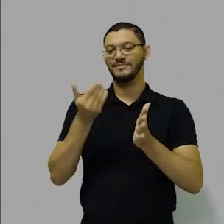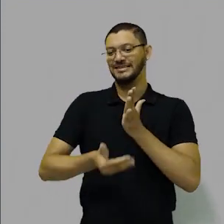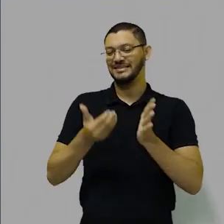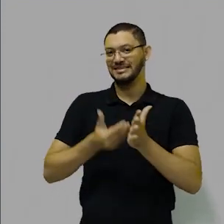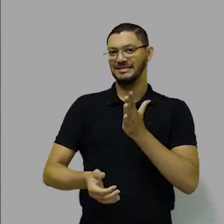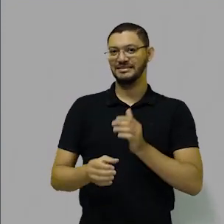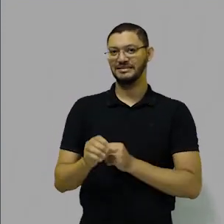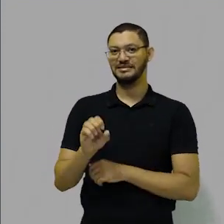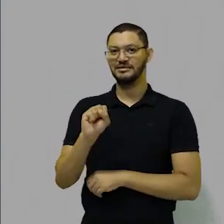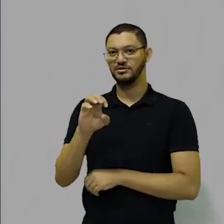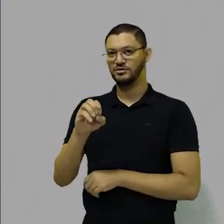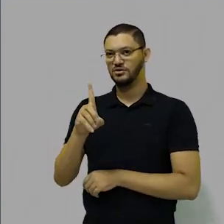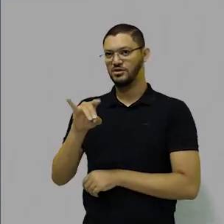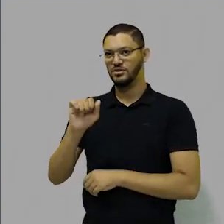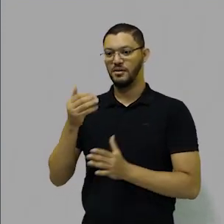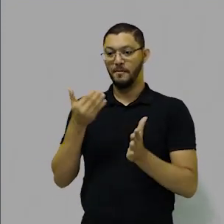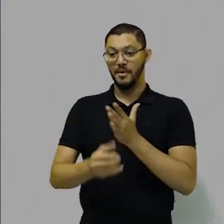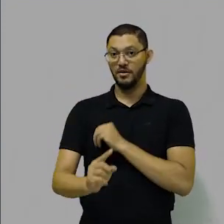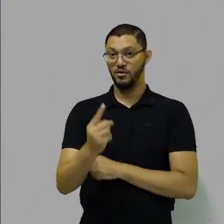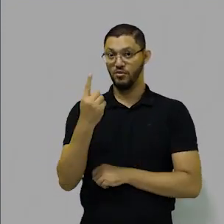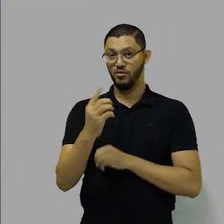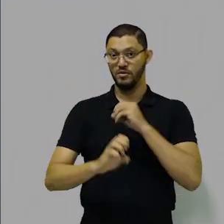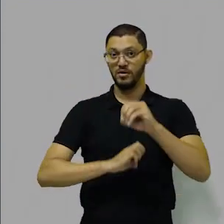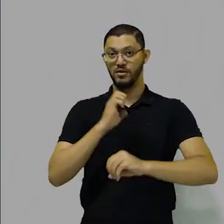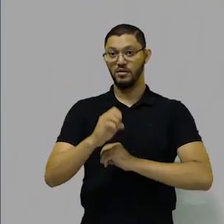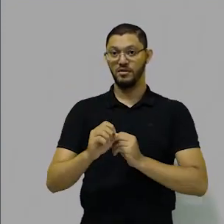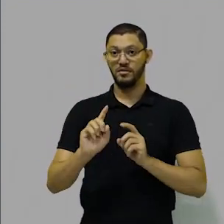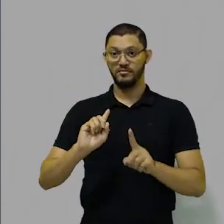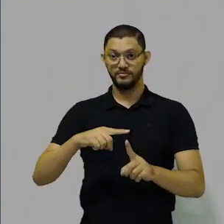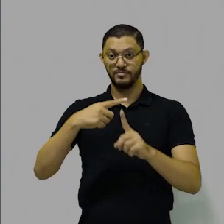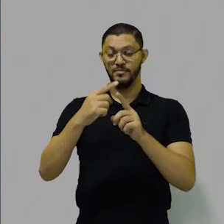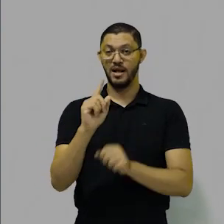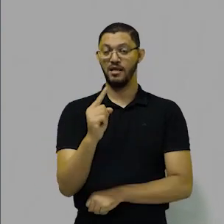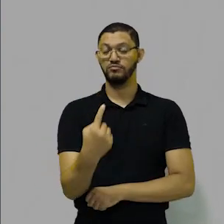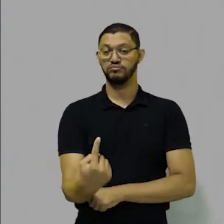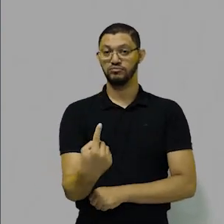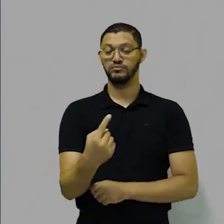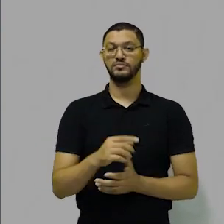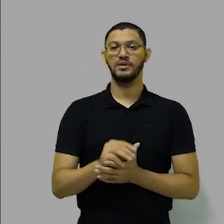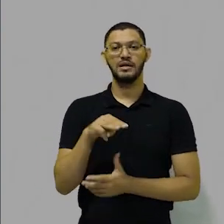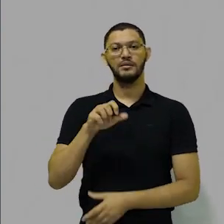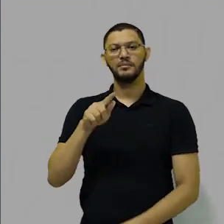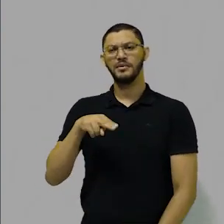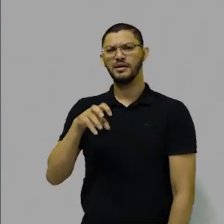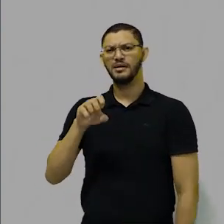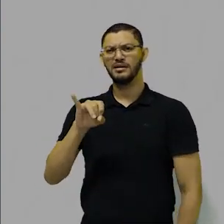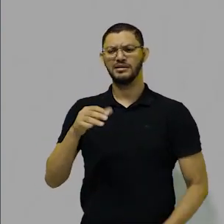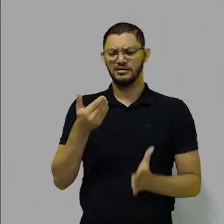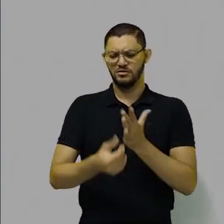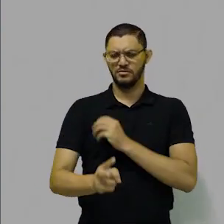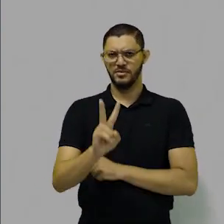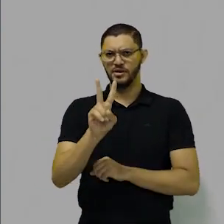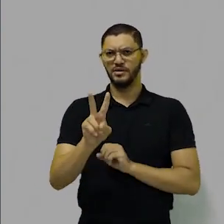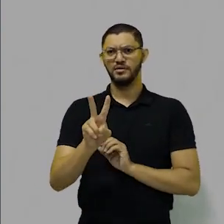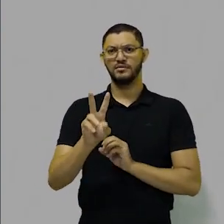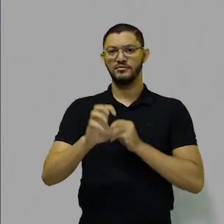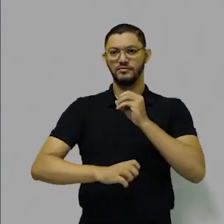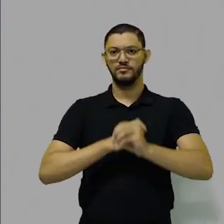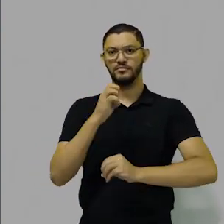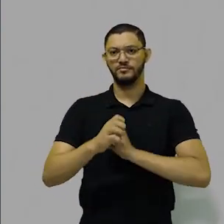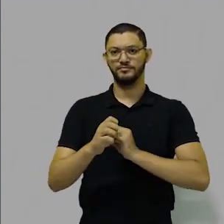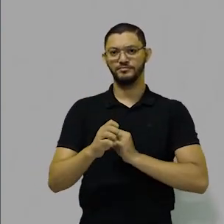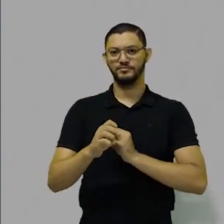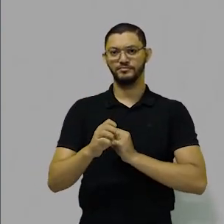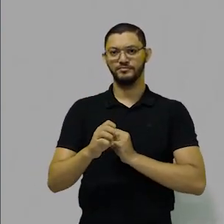O sódio perdeu 1 elétron. Qual a sua carga? Mais 1. O magnésio perdeu 2 elétrons. Sua carga,